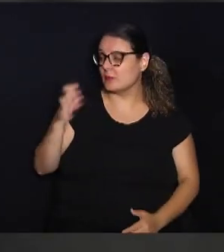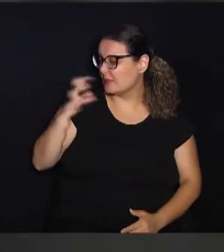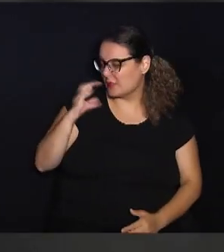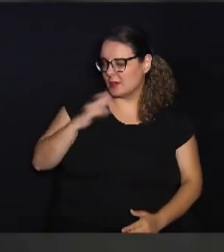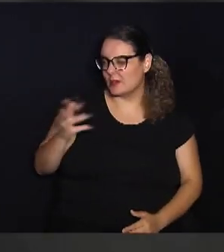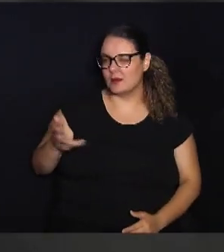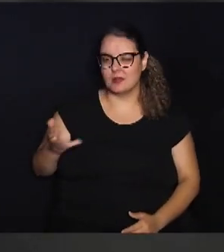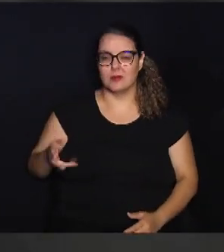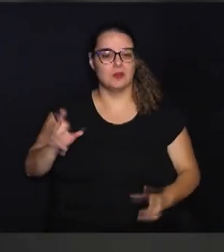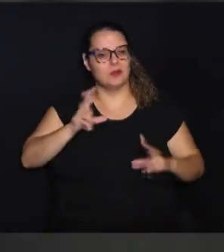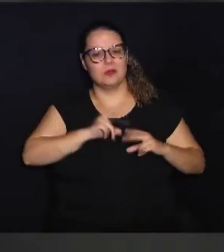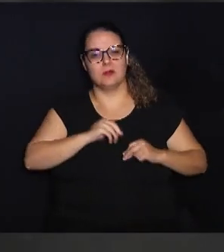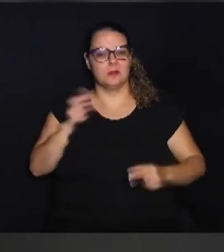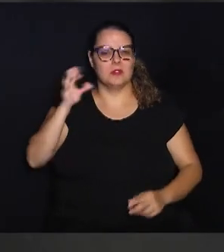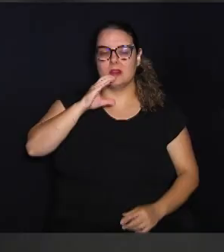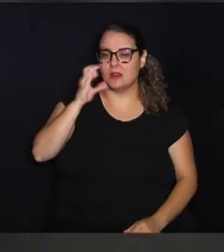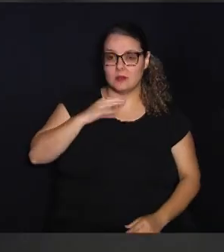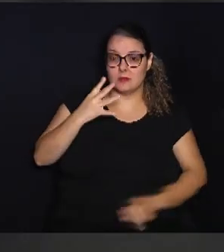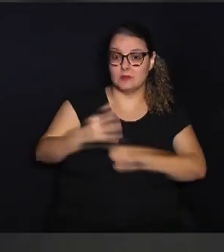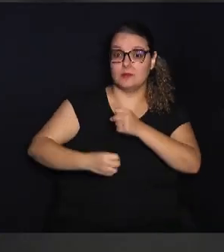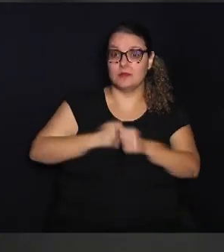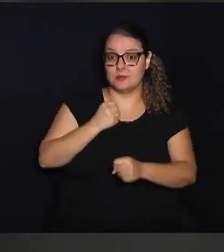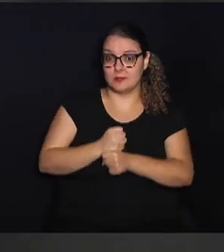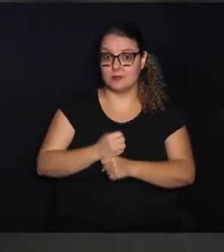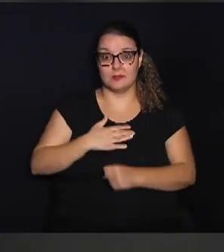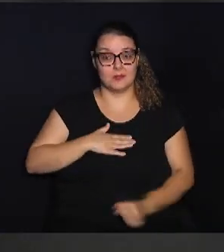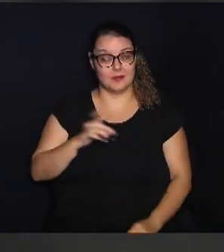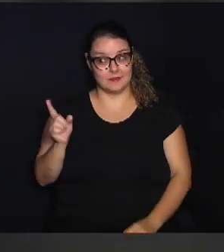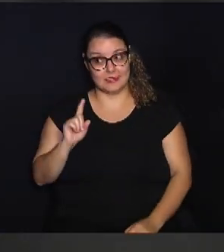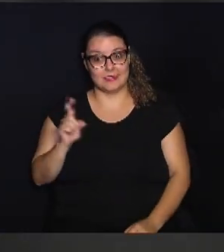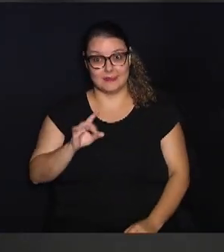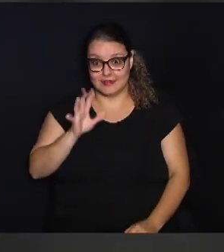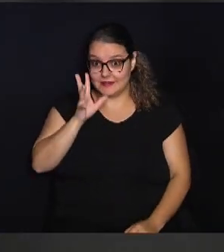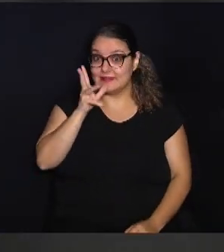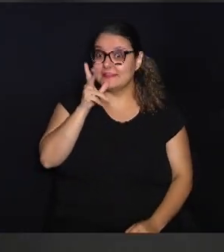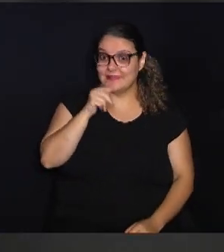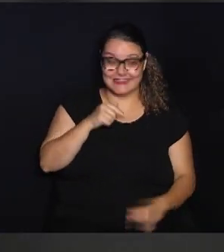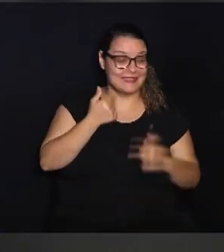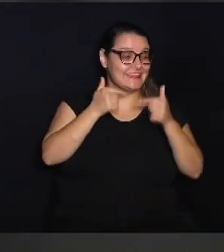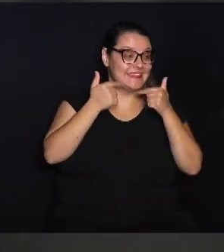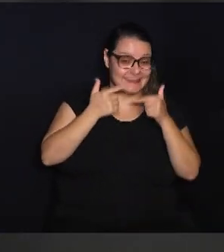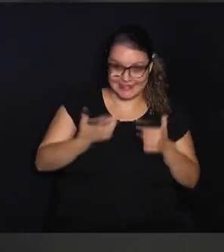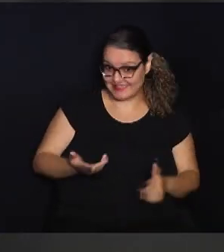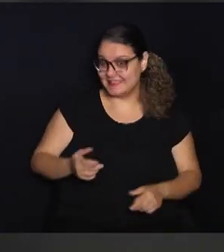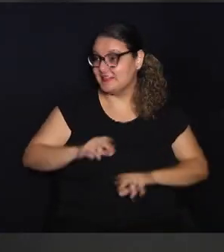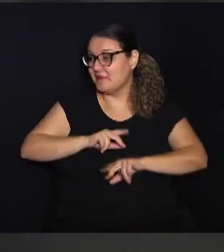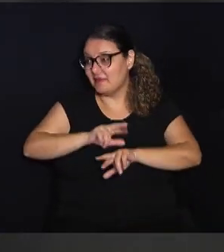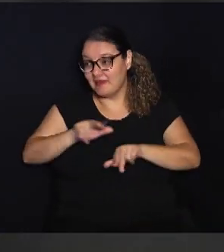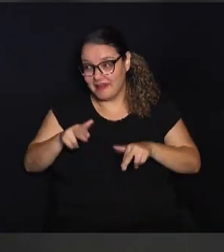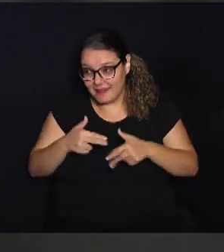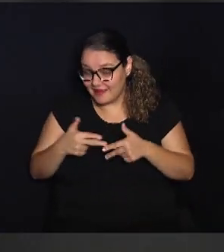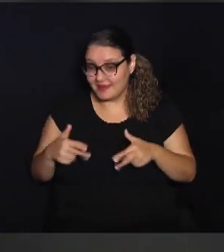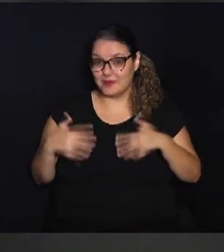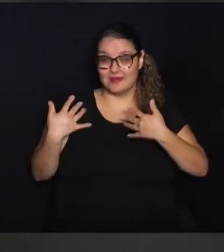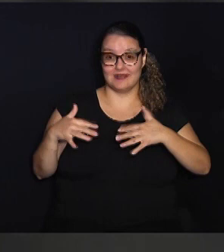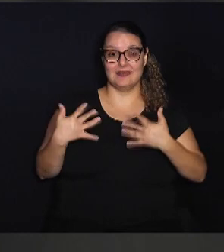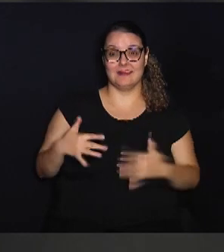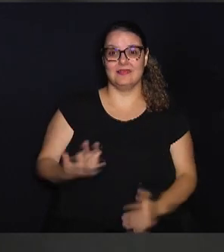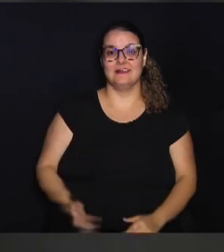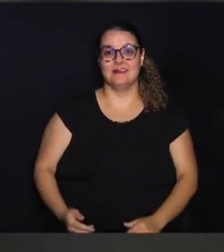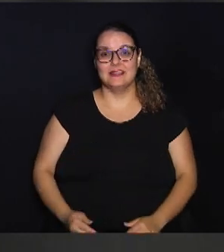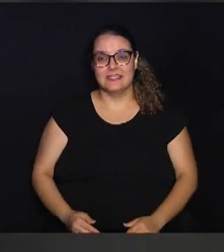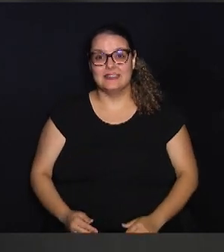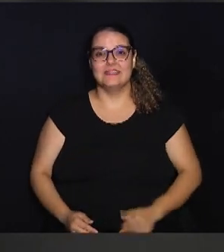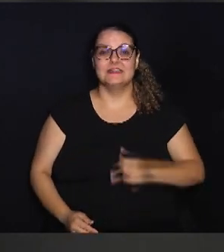mundo fala assim, puxa, passou rápido esses 4 anos. Não, para mim não passou não. Demorou pra caramba, foi muita coisa. 7x24